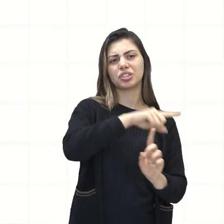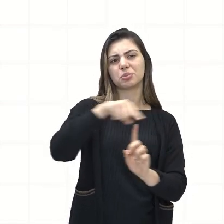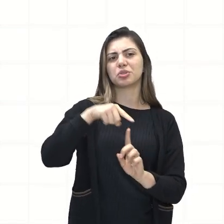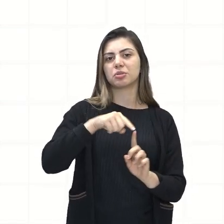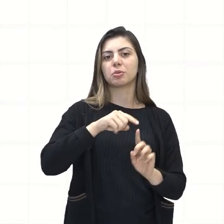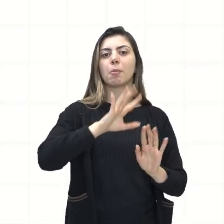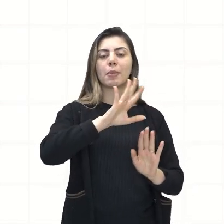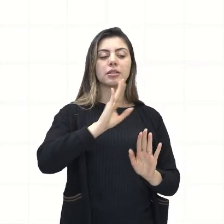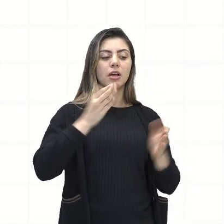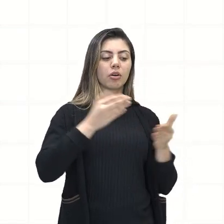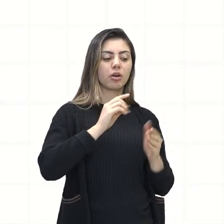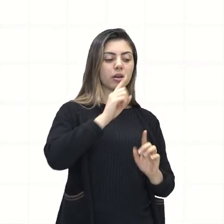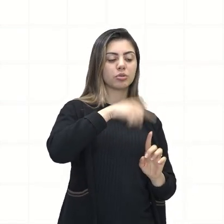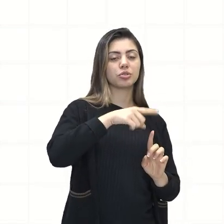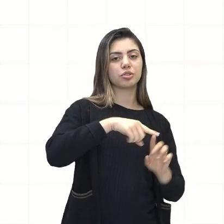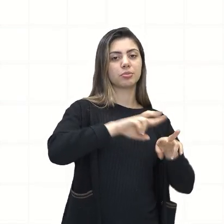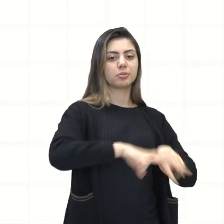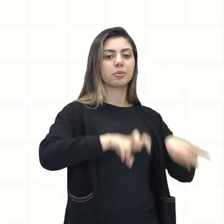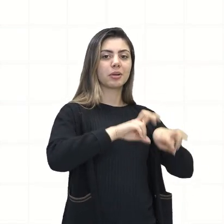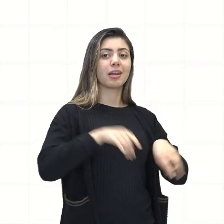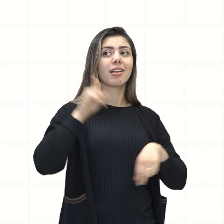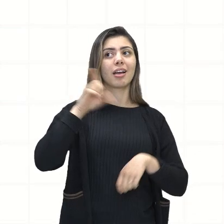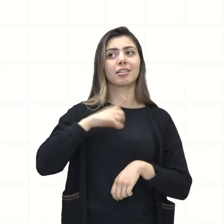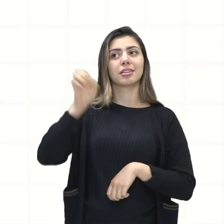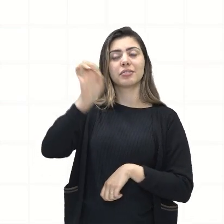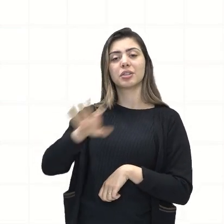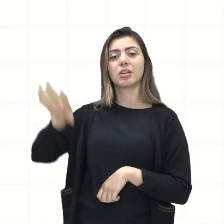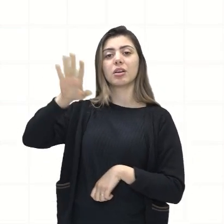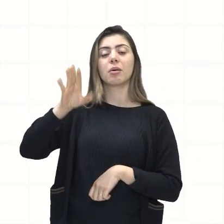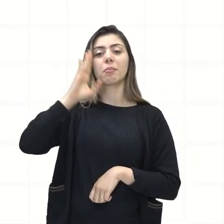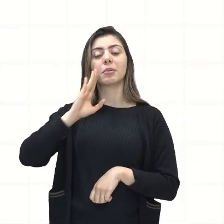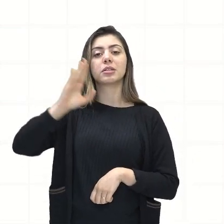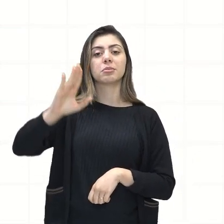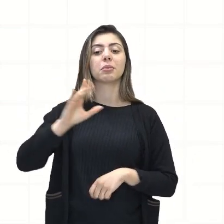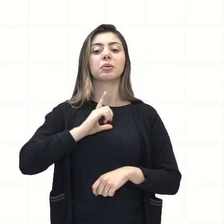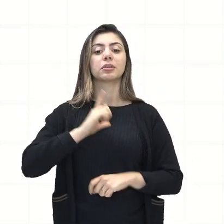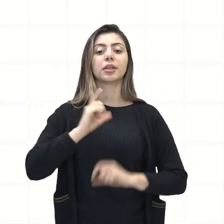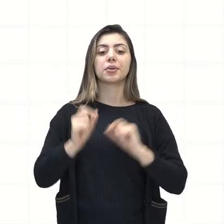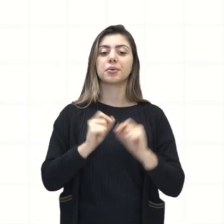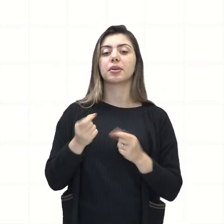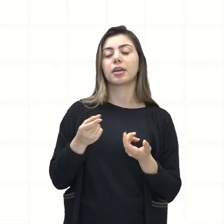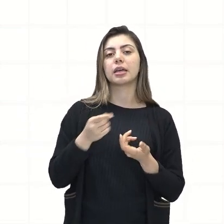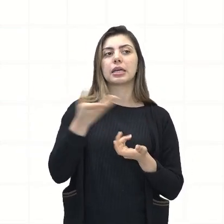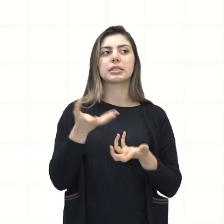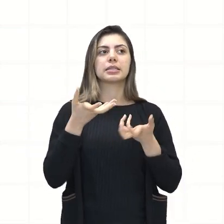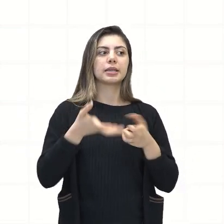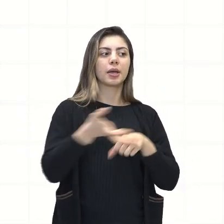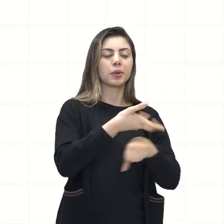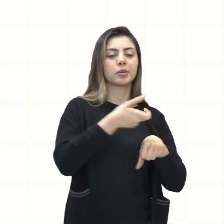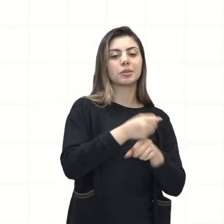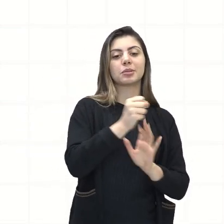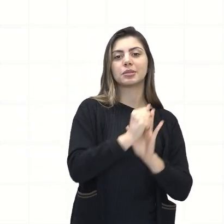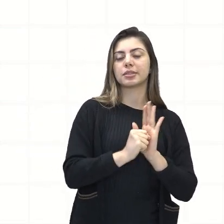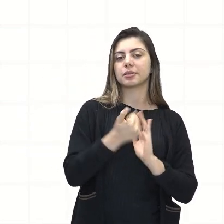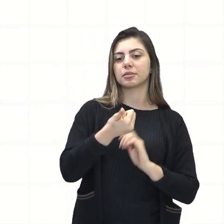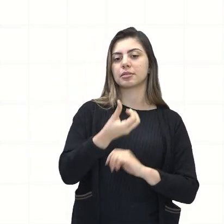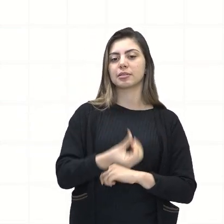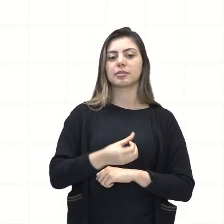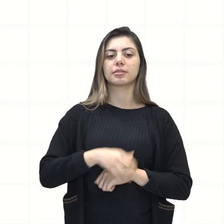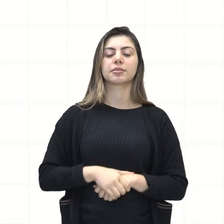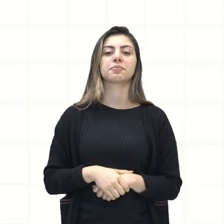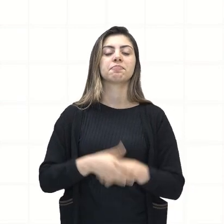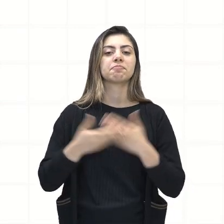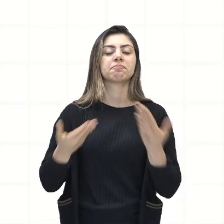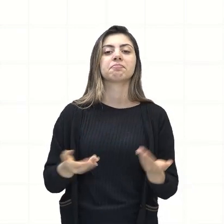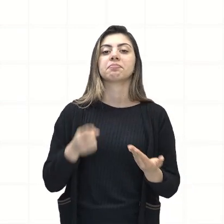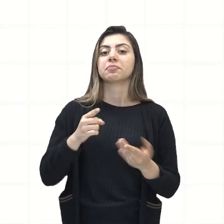tem, certo? Empregada pelos europeus, em especial a partir da conquista de territórios no século XVI. Essa